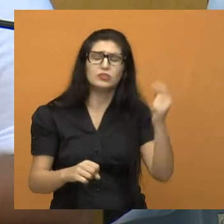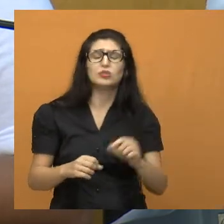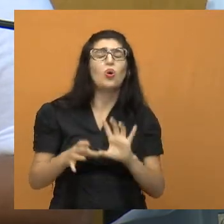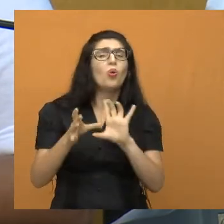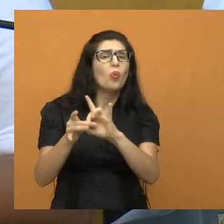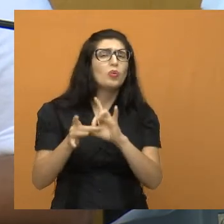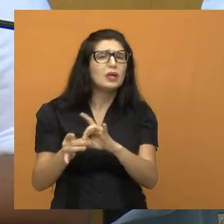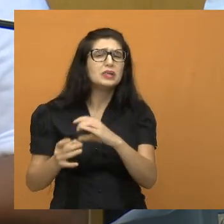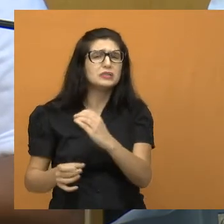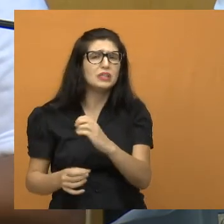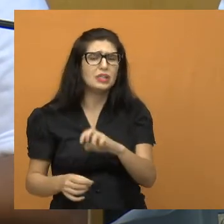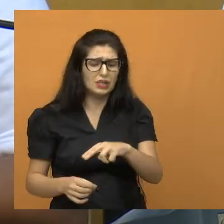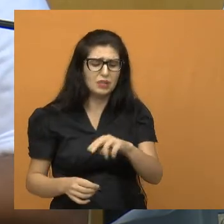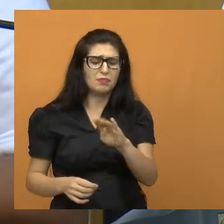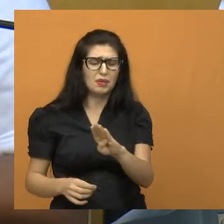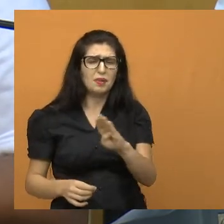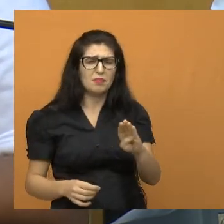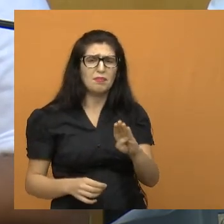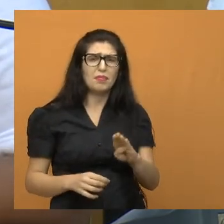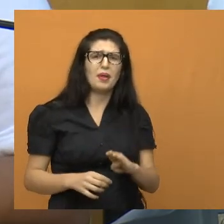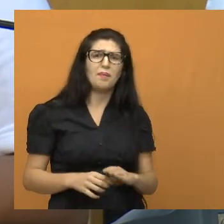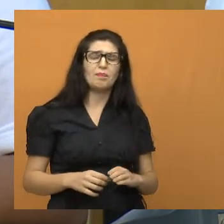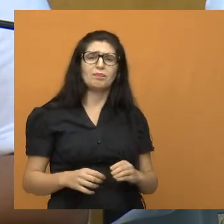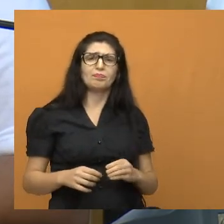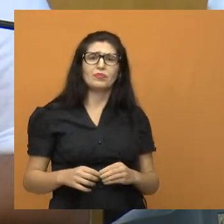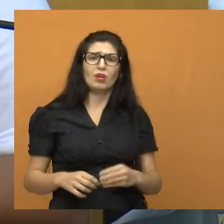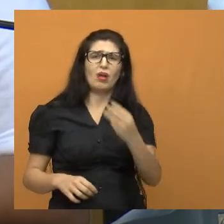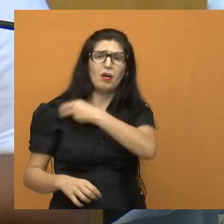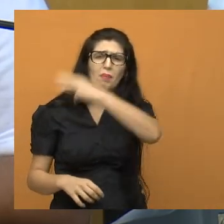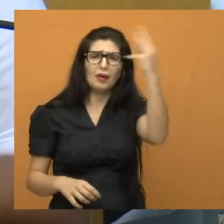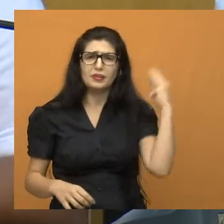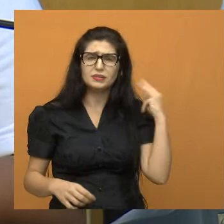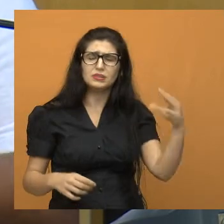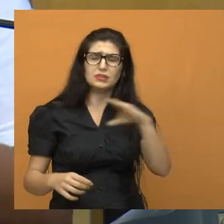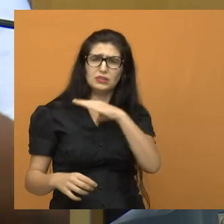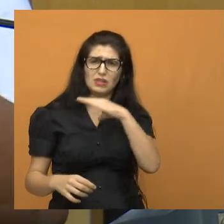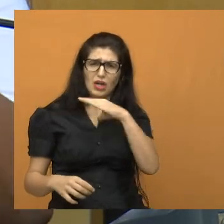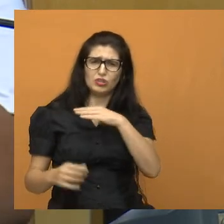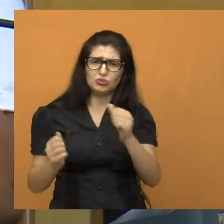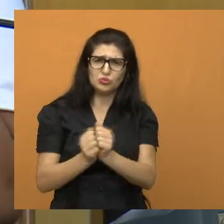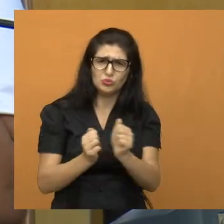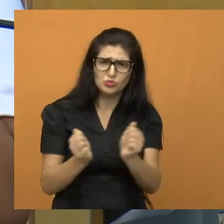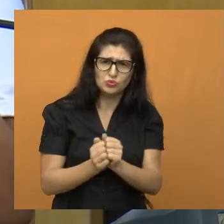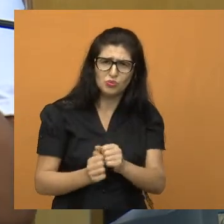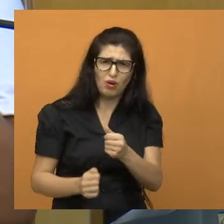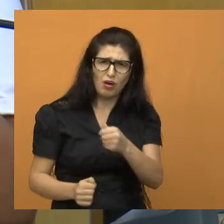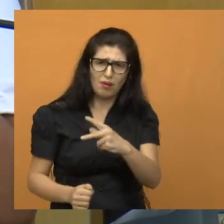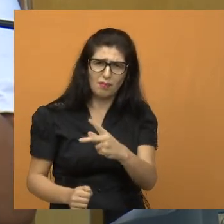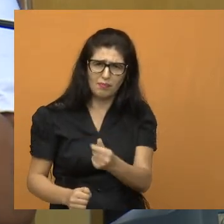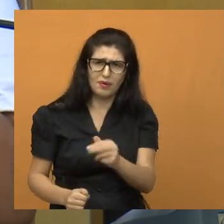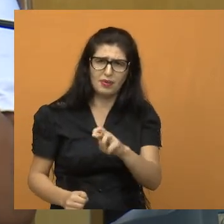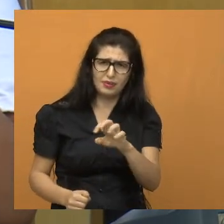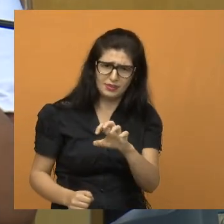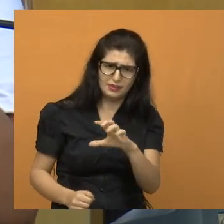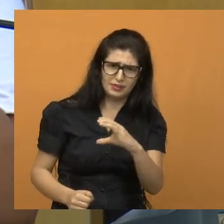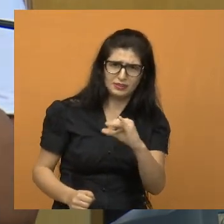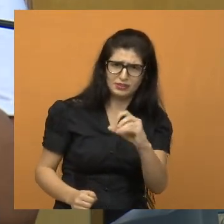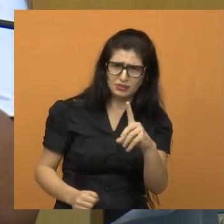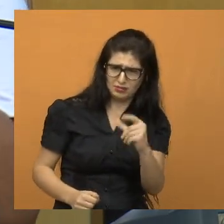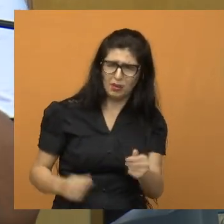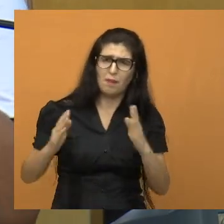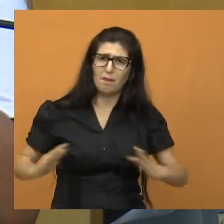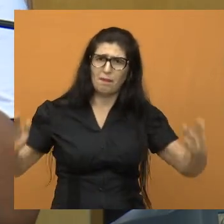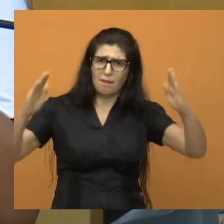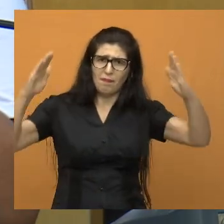CNBB, deve sair agora da Assembleia em Aparecida. Essa questão é um pedido do Papa Francisco, que